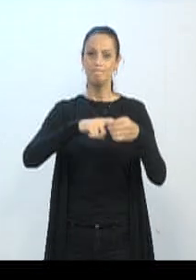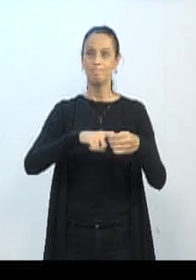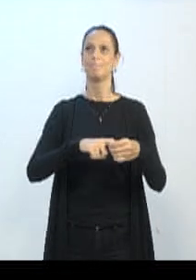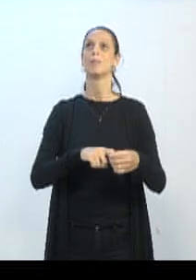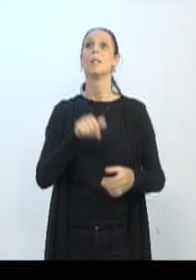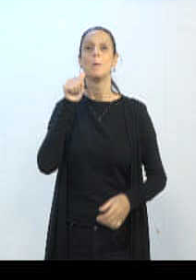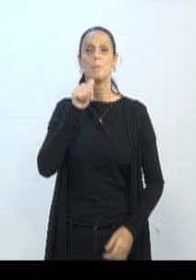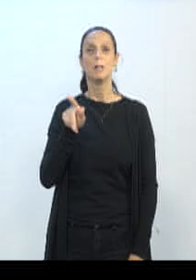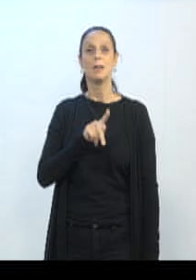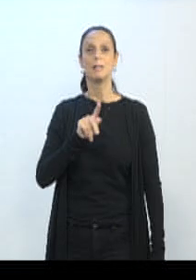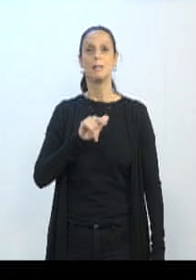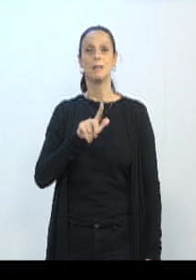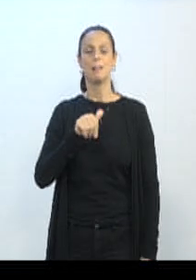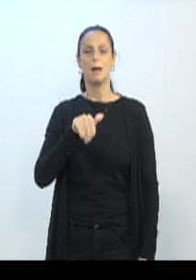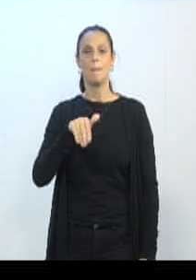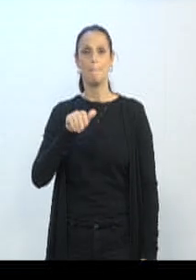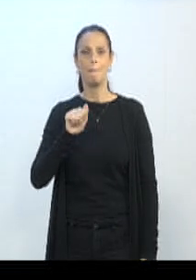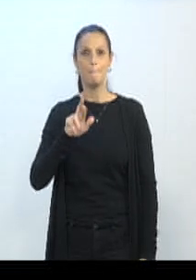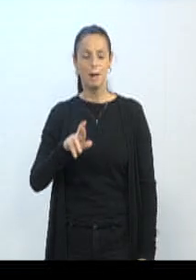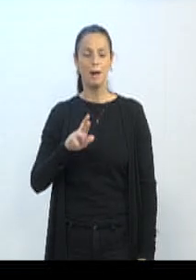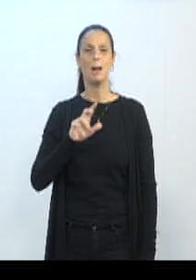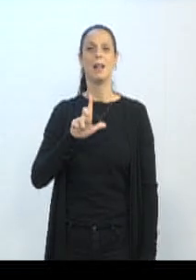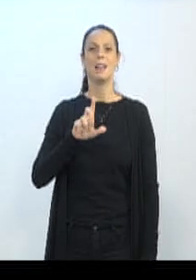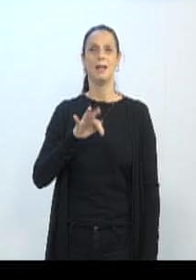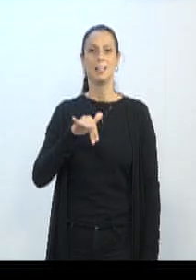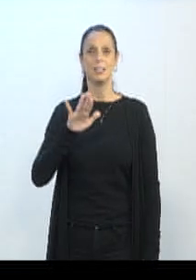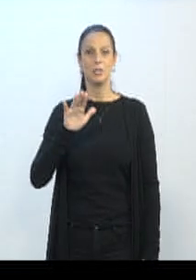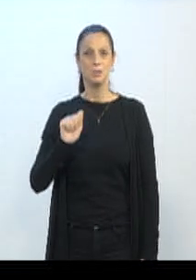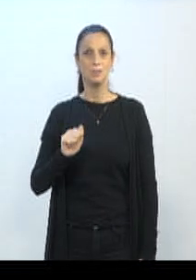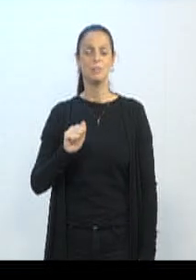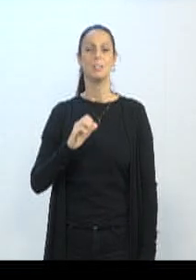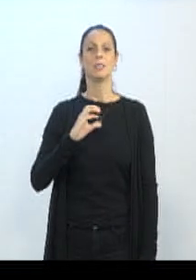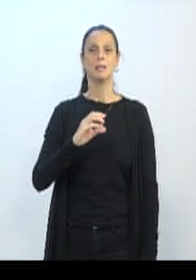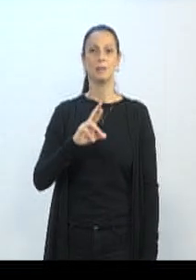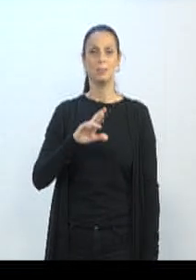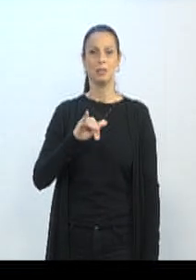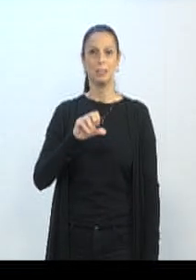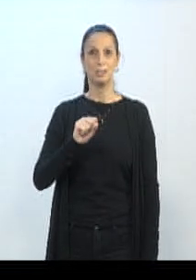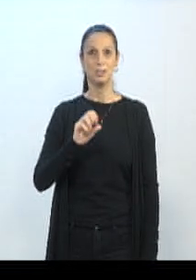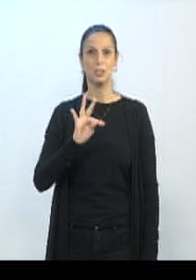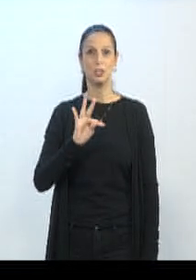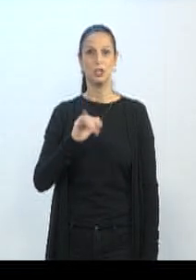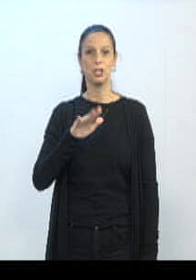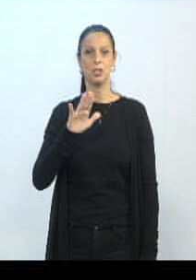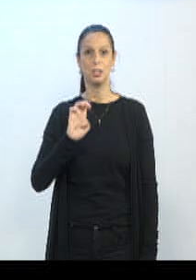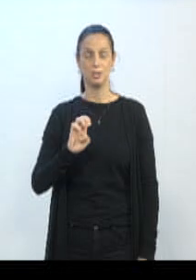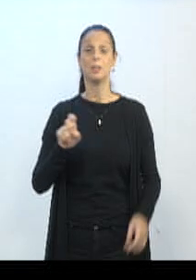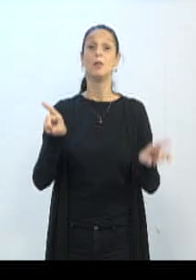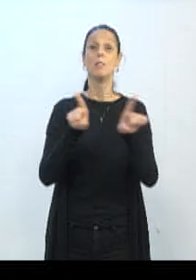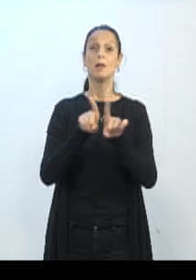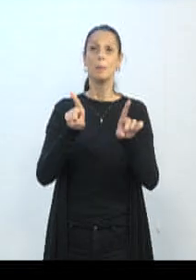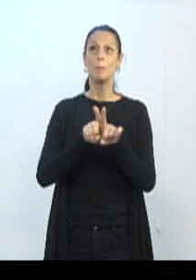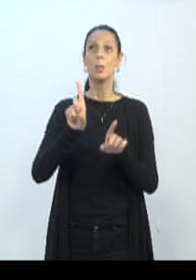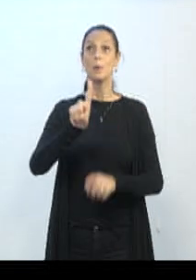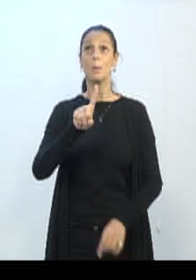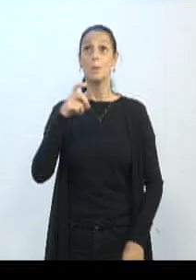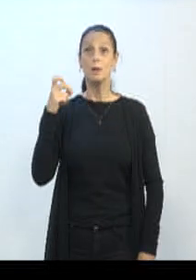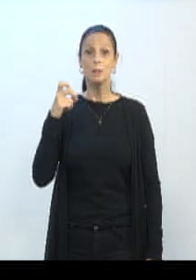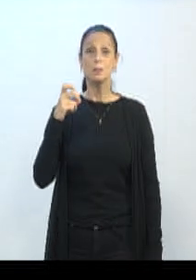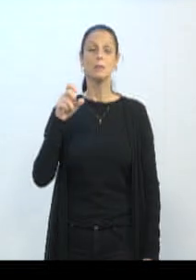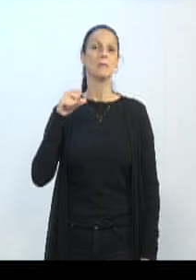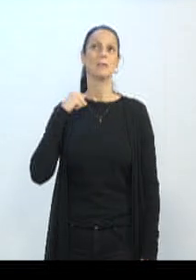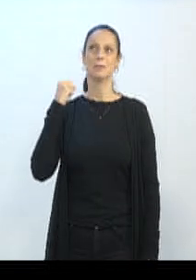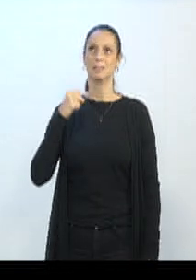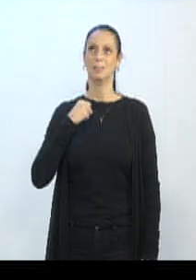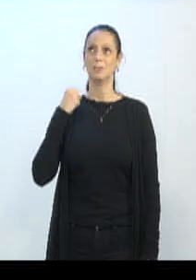professora de Lamar da Letícia Nascimento e da Cristiane e também com a presença do ex-venador e